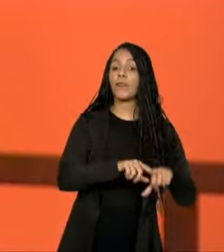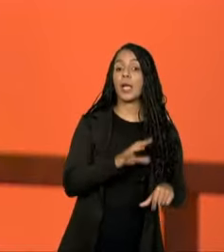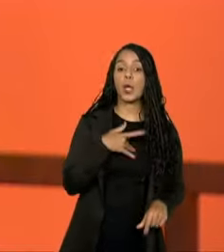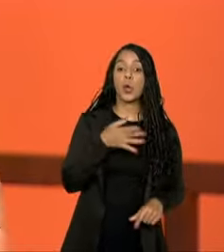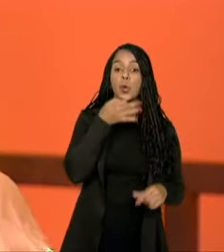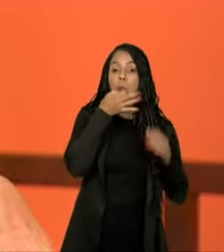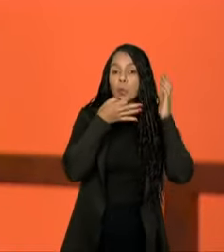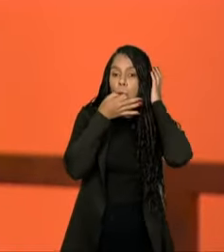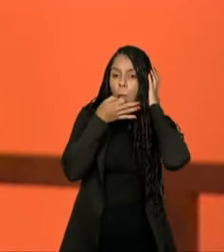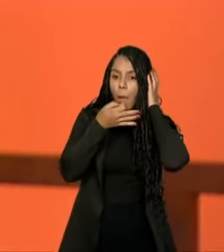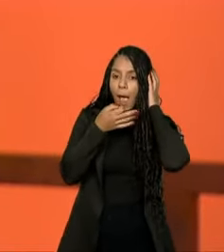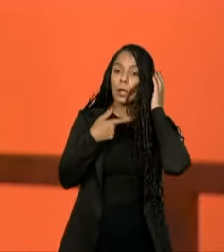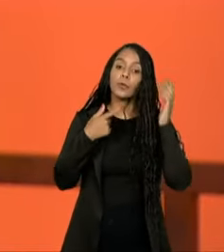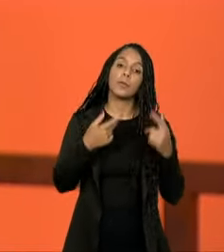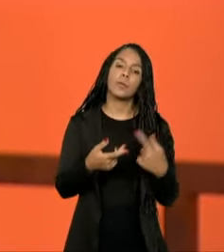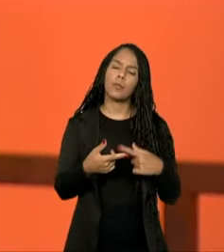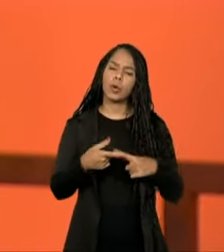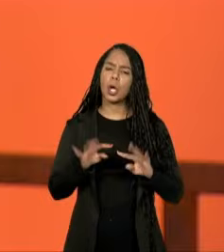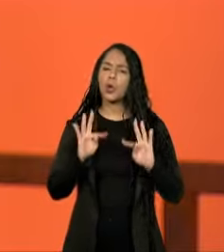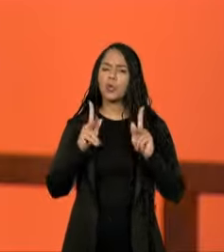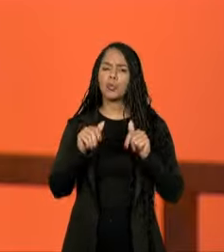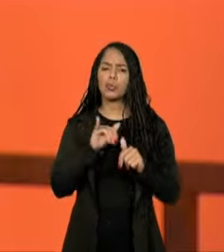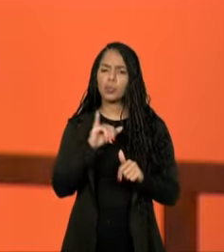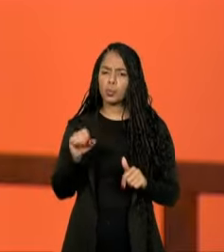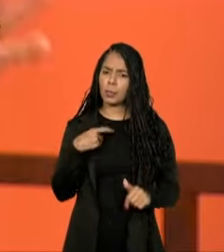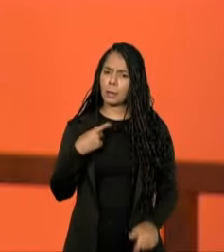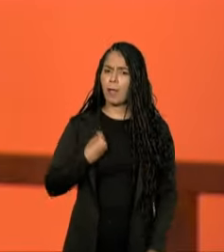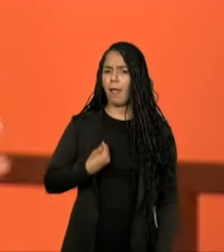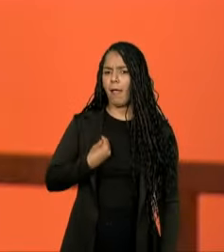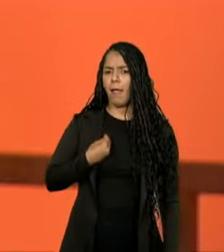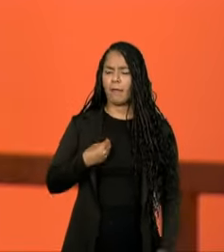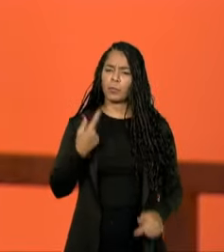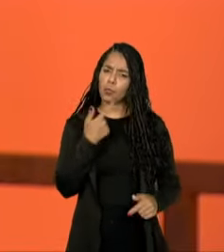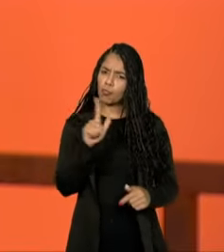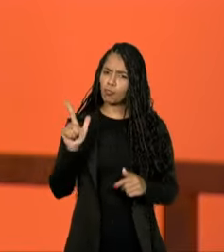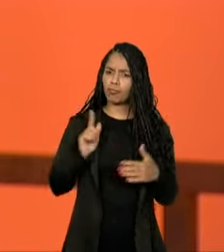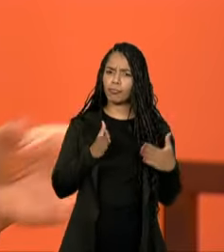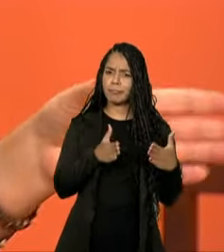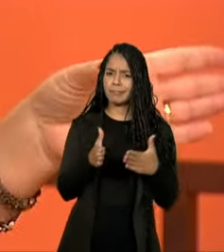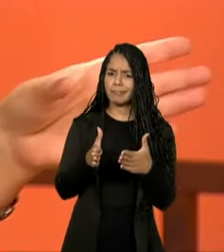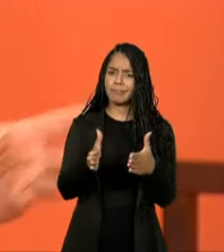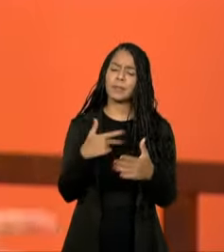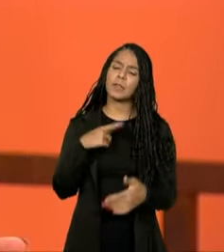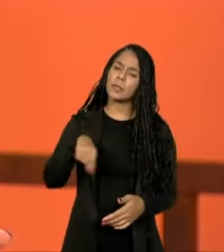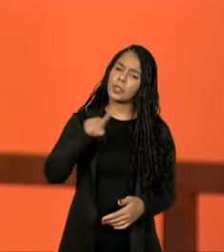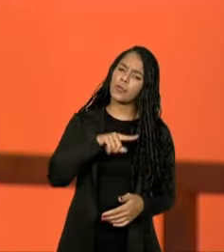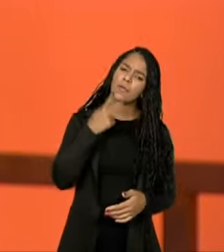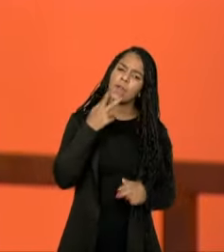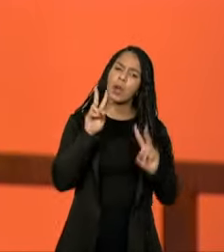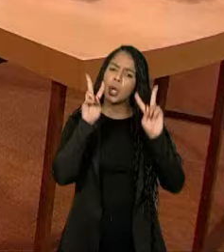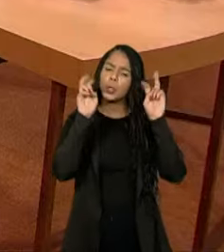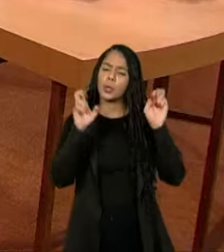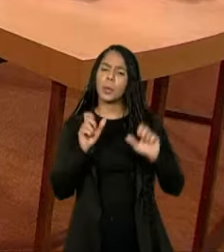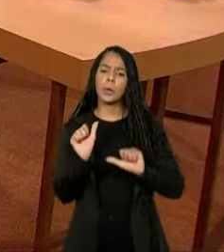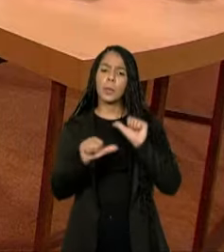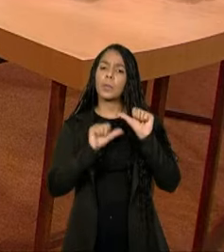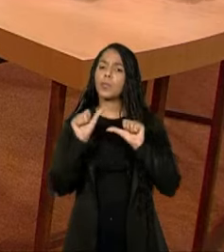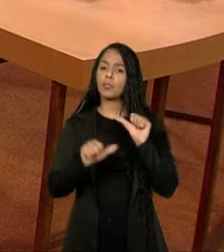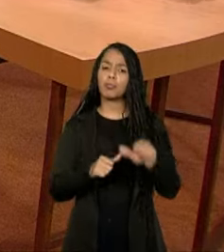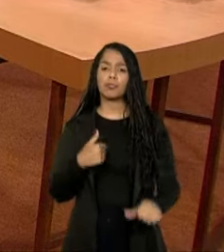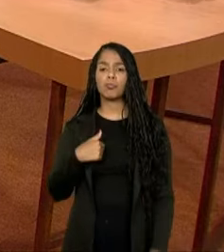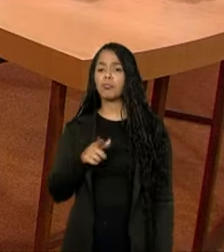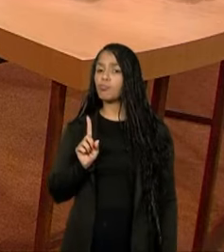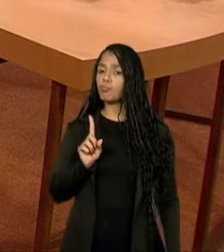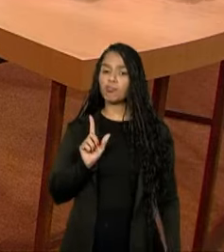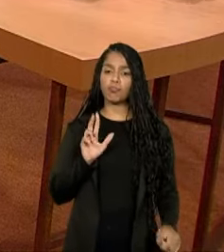porque durante tudo isso, a vida acabou me levando para outros caminhos, né? E vocês estavam falando muito aí de mudar, né? Eu não fui